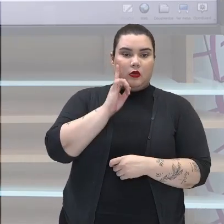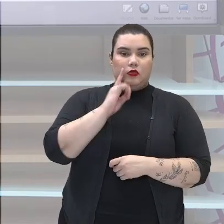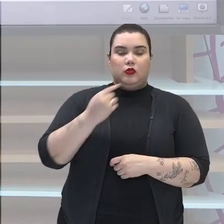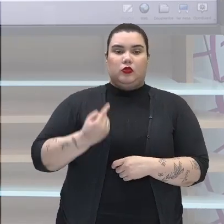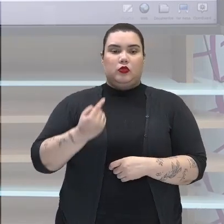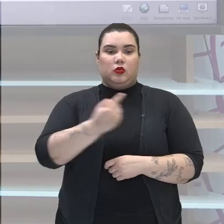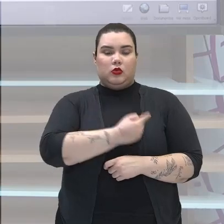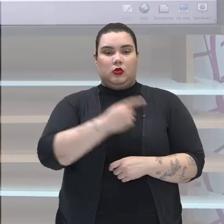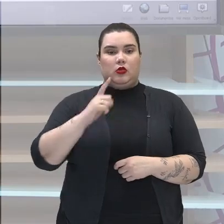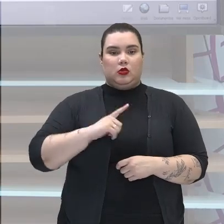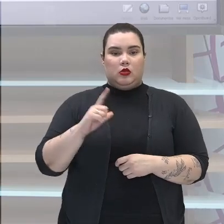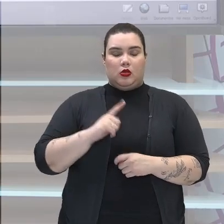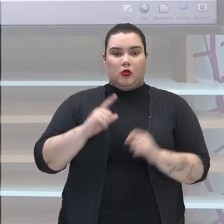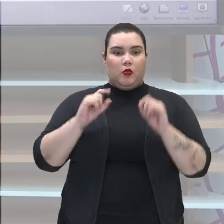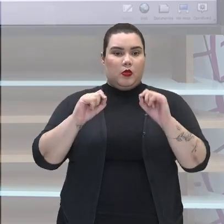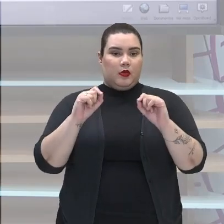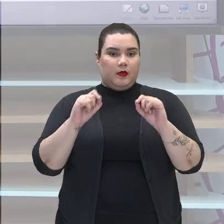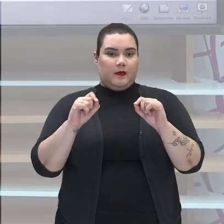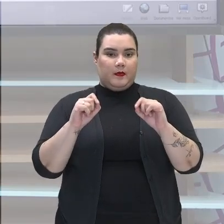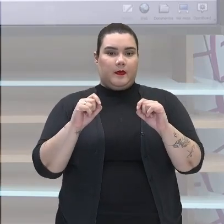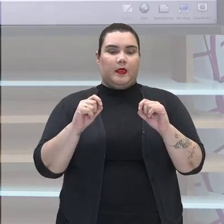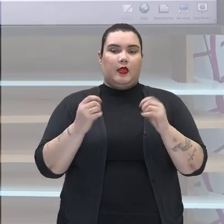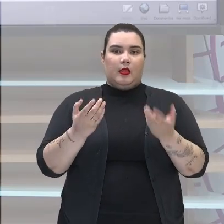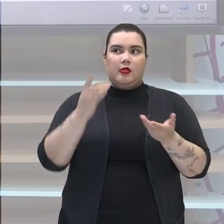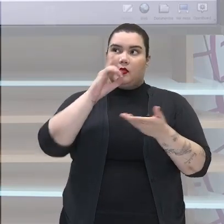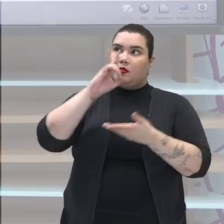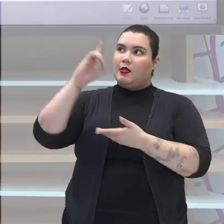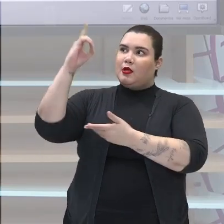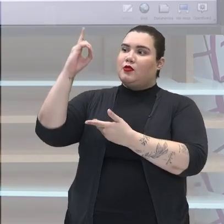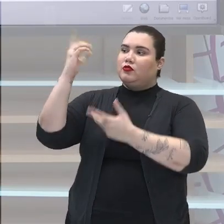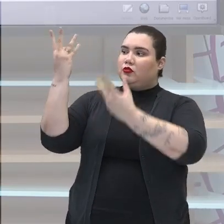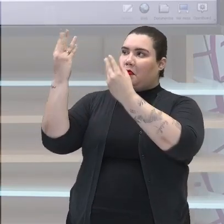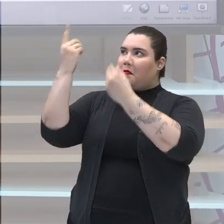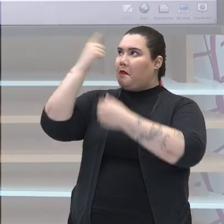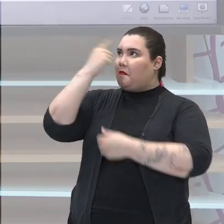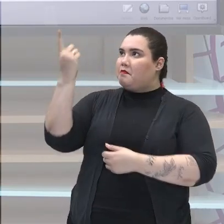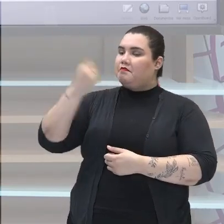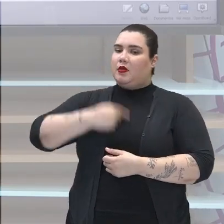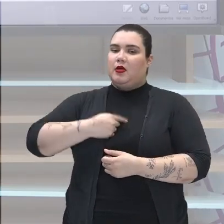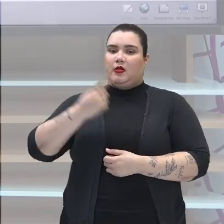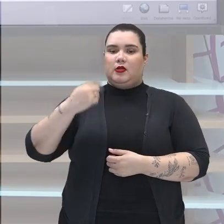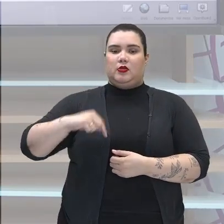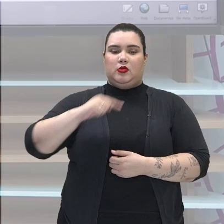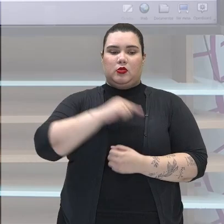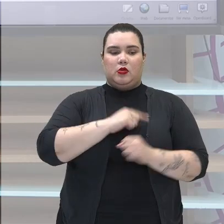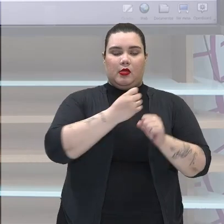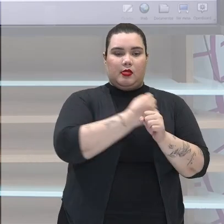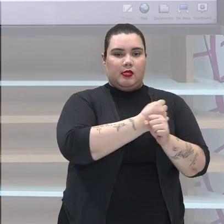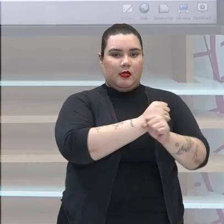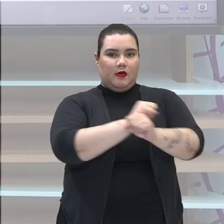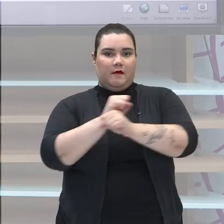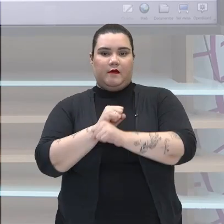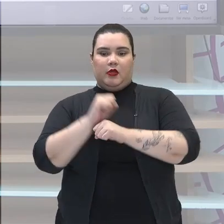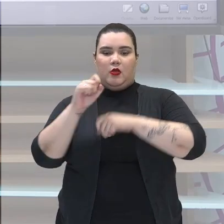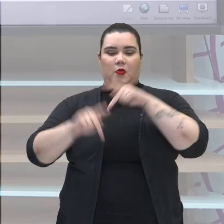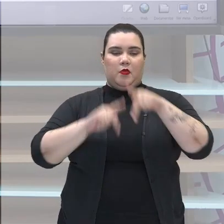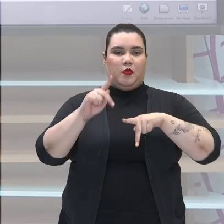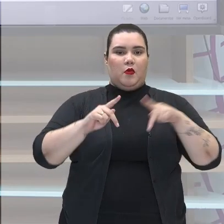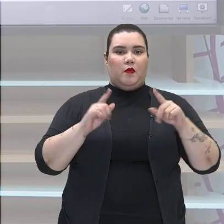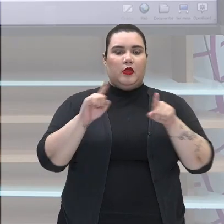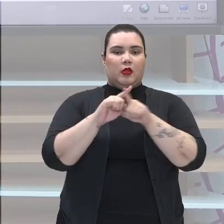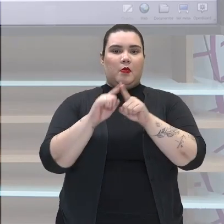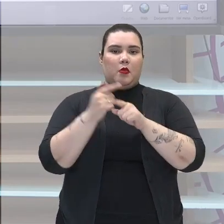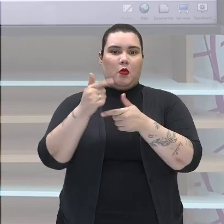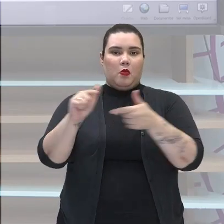somos destinados por quem? Por Deus, né? A questão do destino manifesto. E aí você